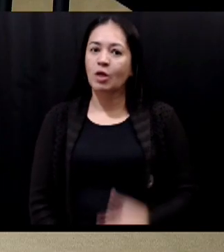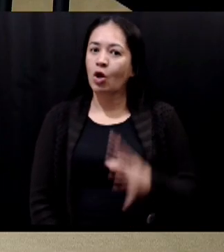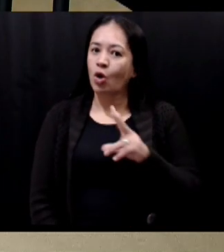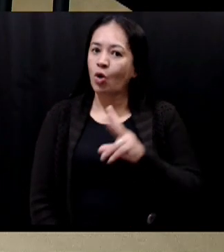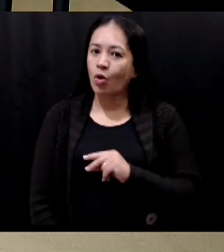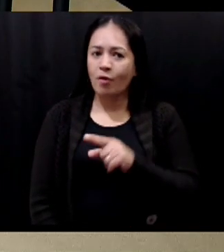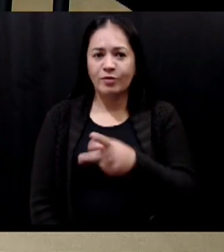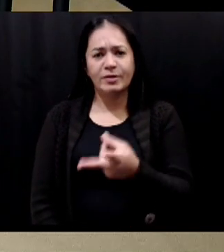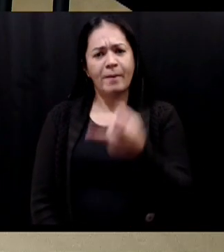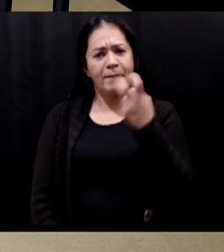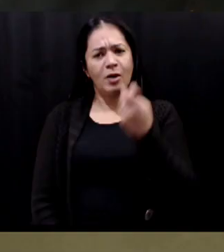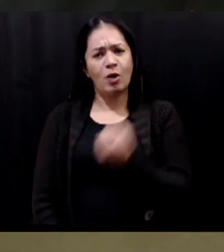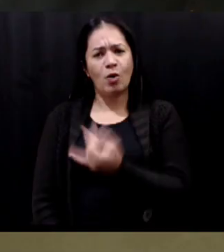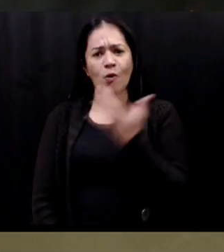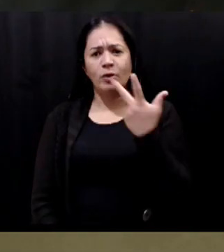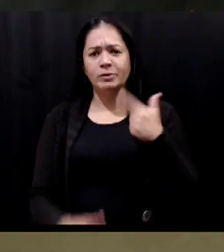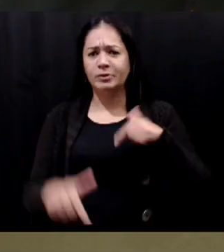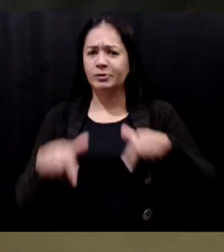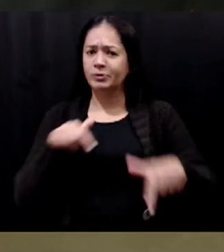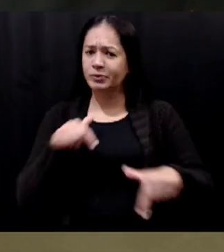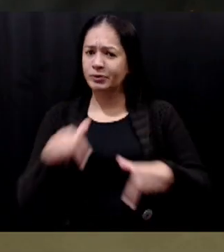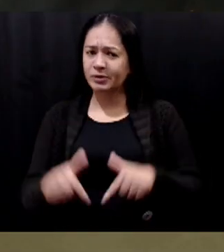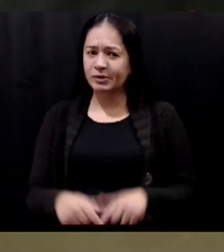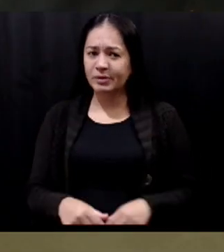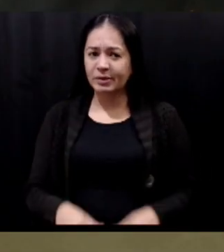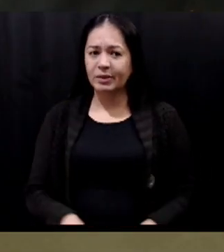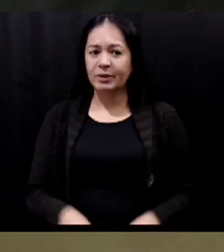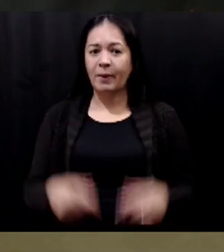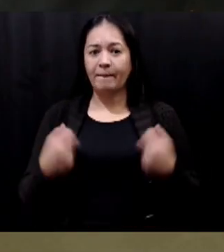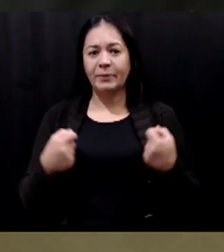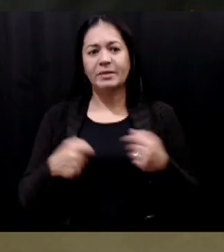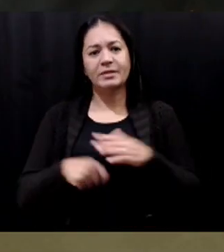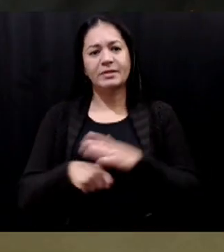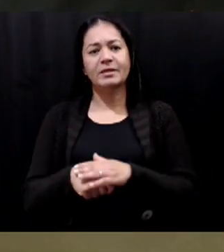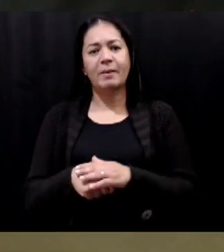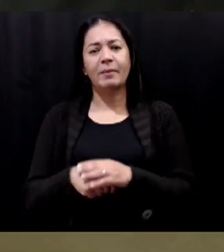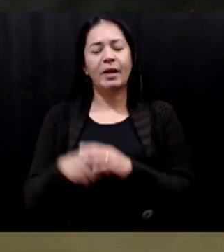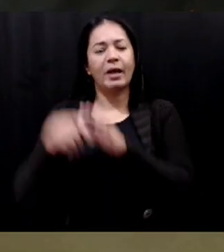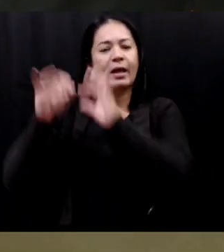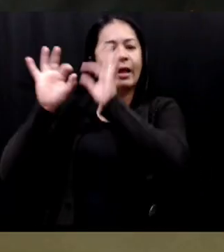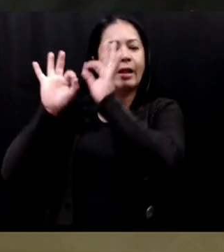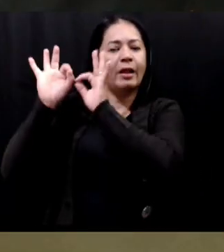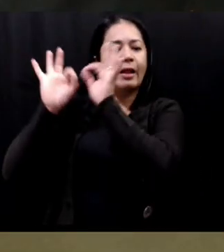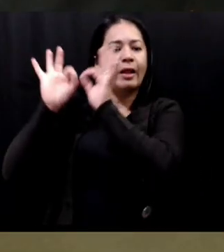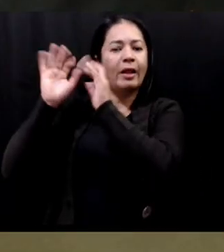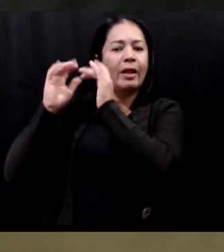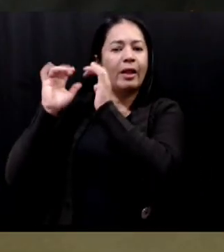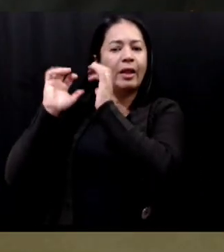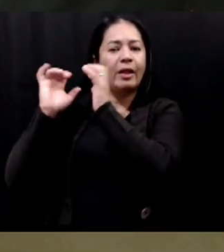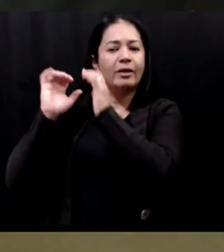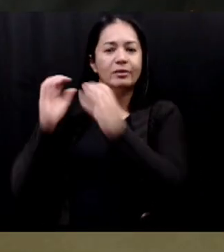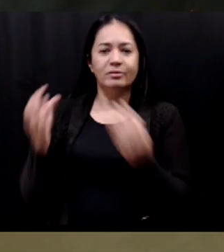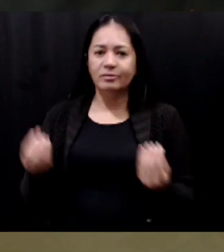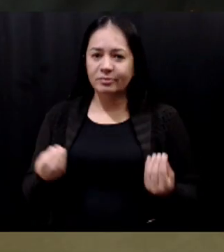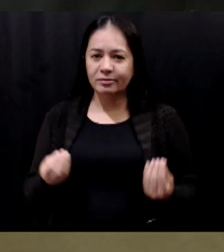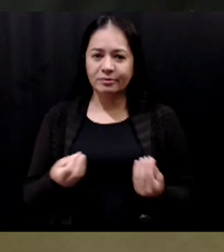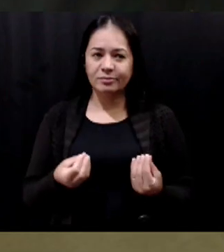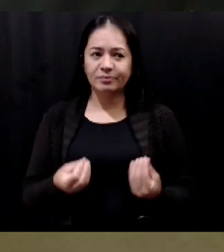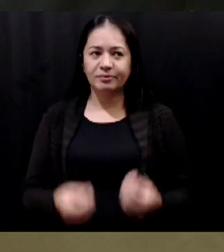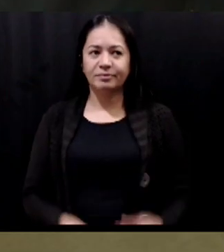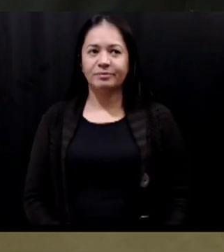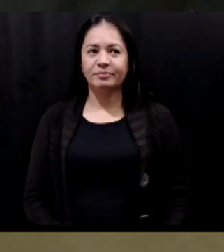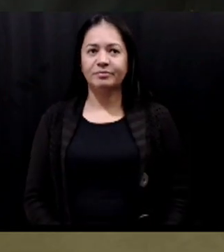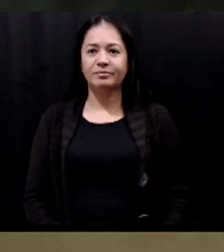quanto trabalho, né, precisa fazer para poder reprogramar o nosso cérebro, para que a gente entenda